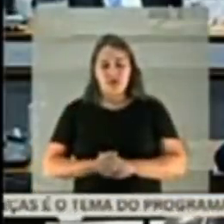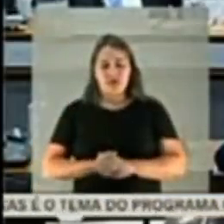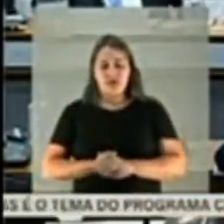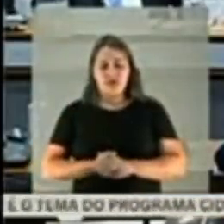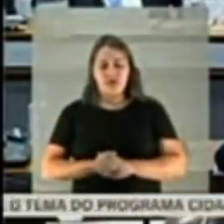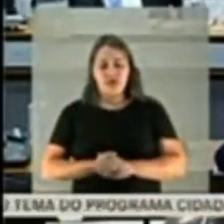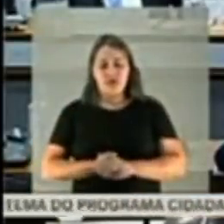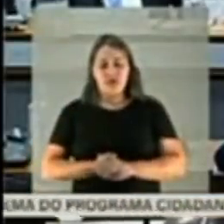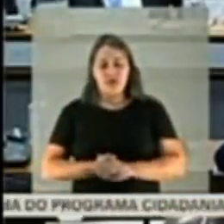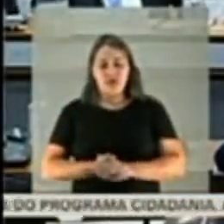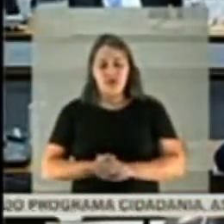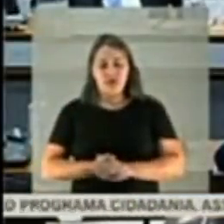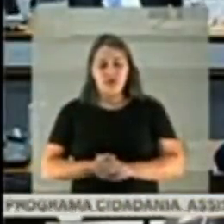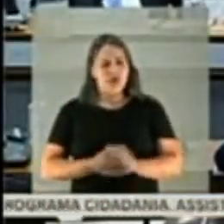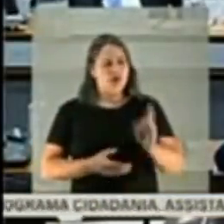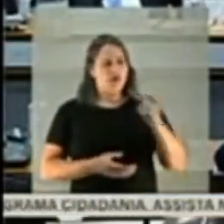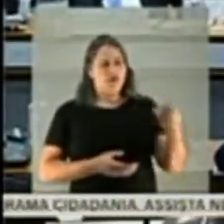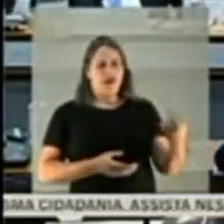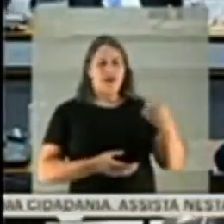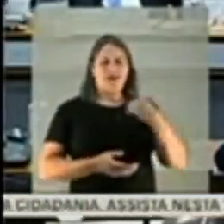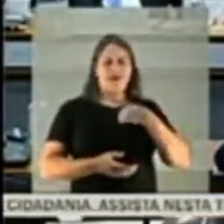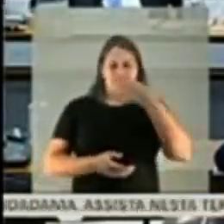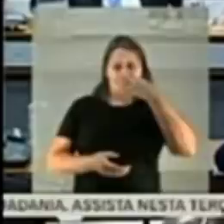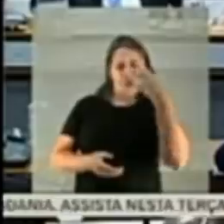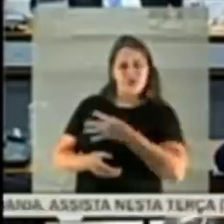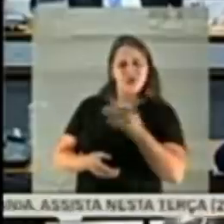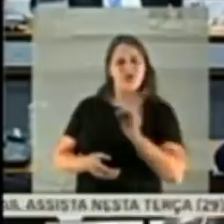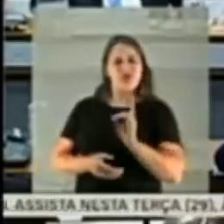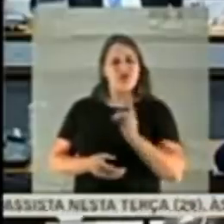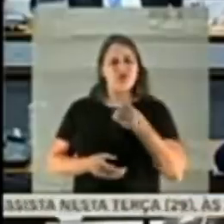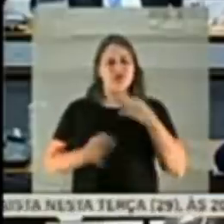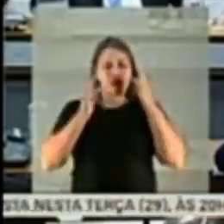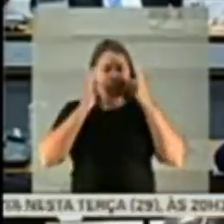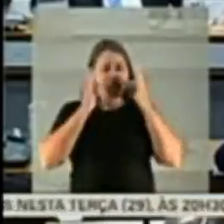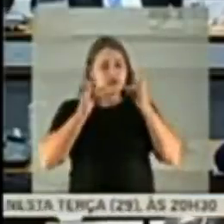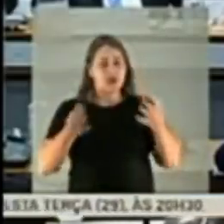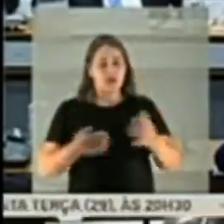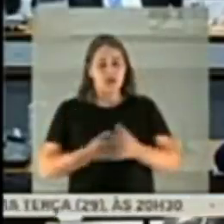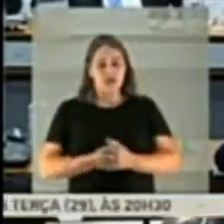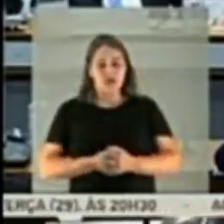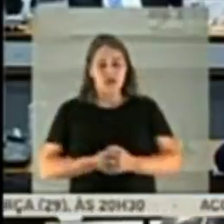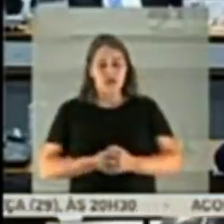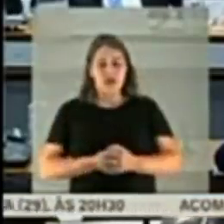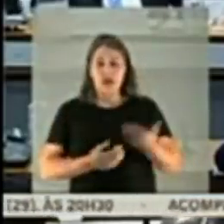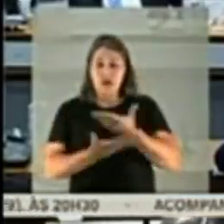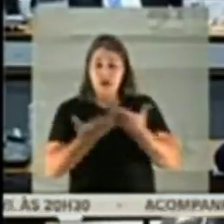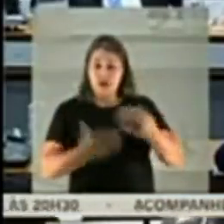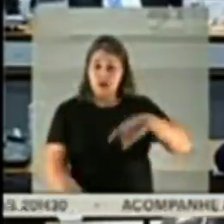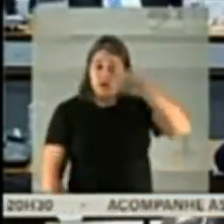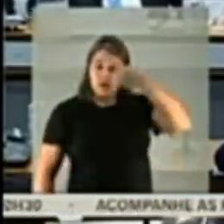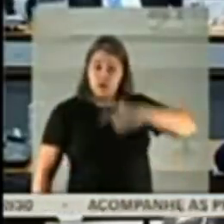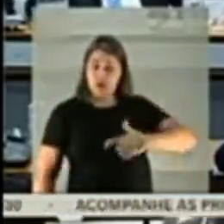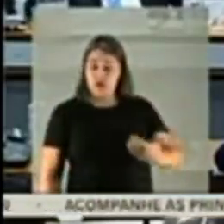Não, o senhor não veio aqui para me acusar. O senhor está aqui como testemunha. Então, e o senhor se comporte.